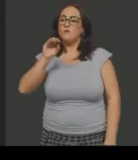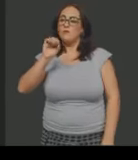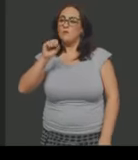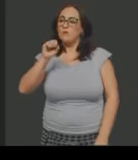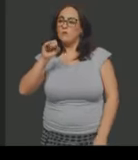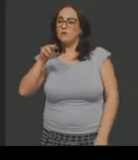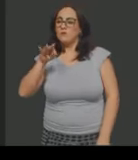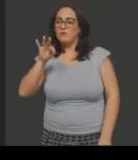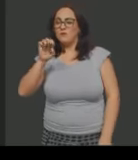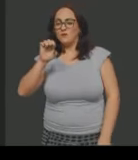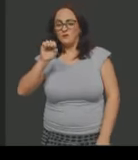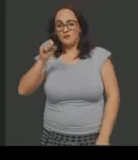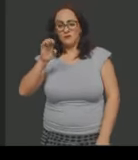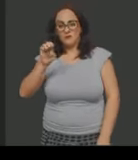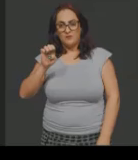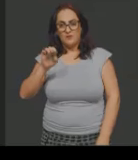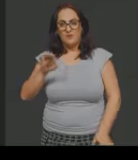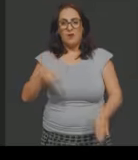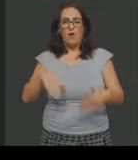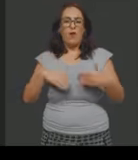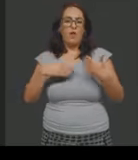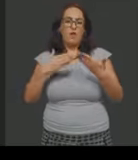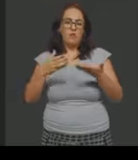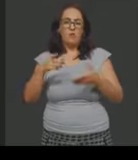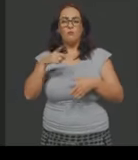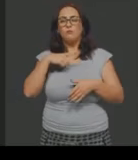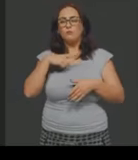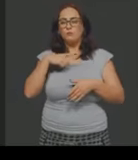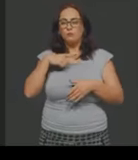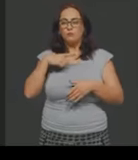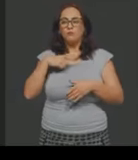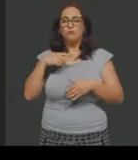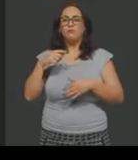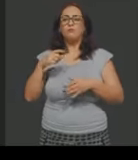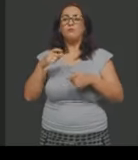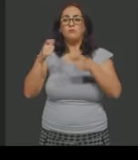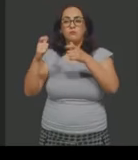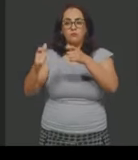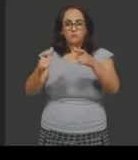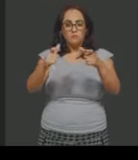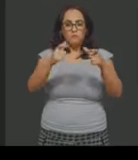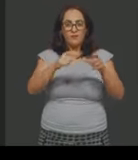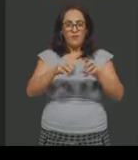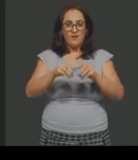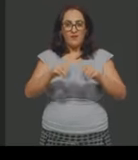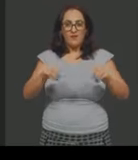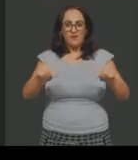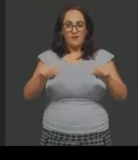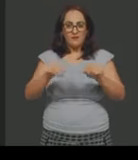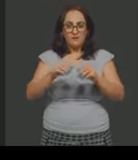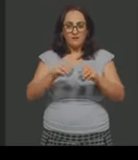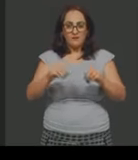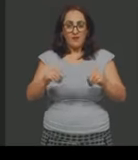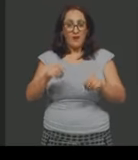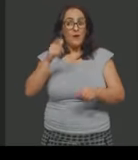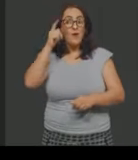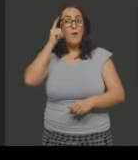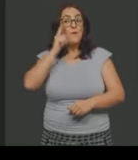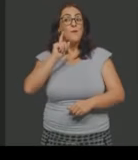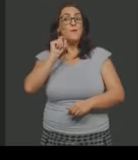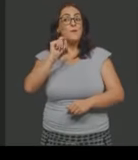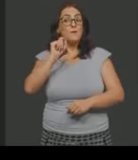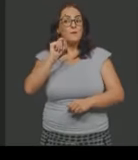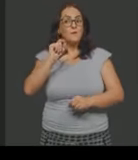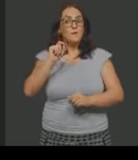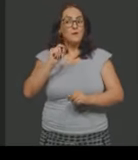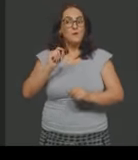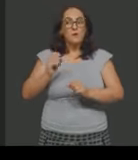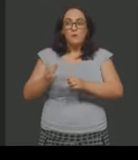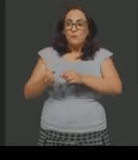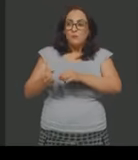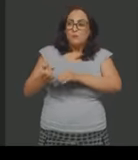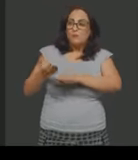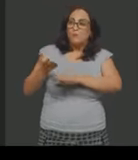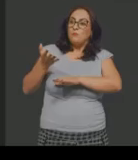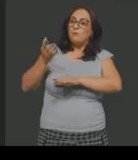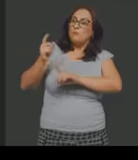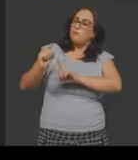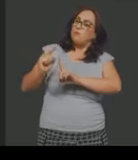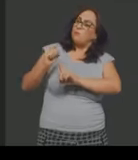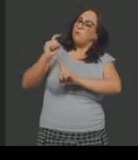terrestre e adquirissem, então, um porte maior. Então, vamos lá para as características gerais desse